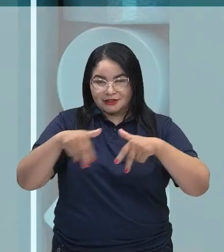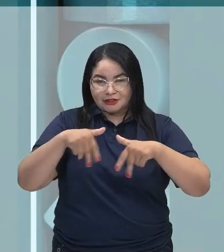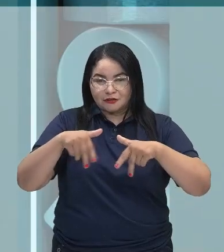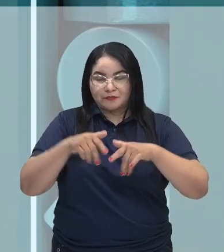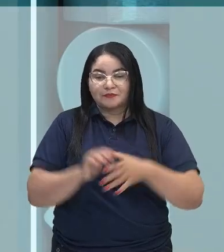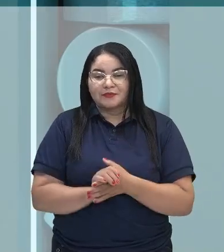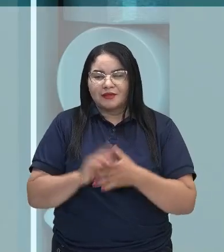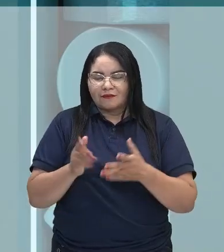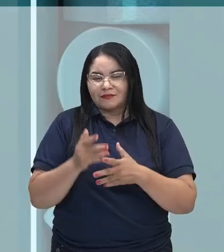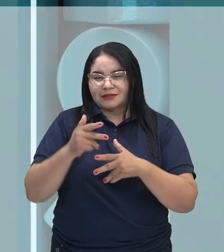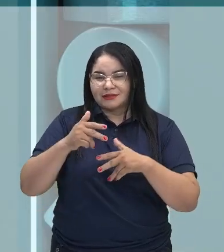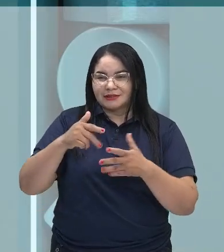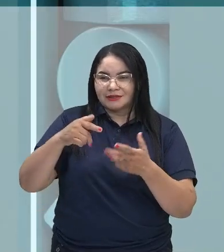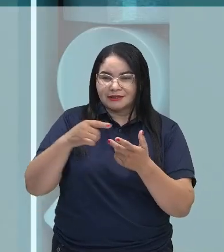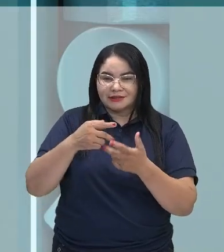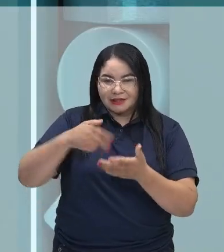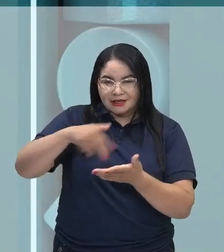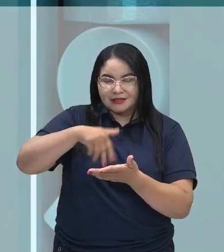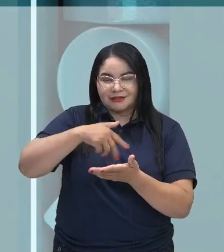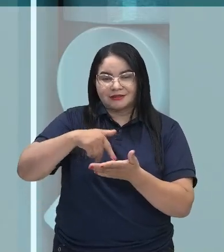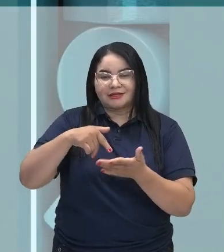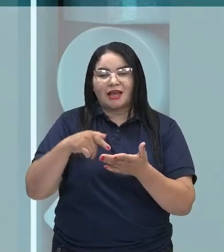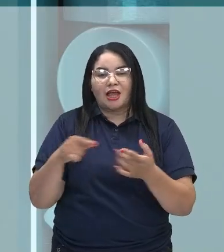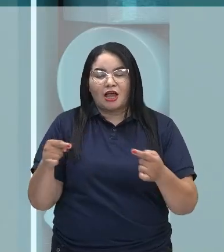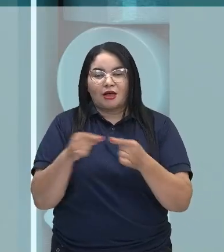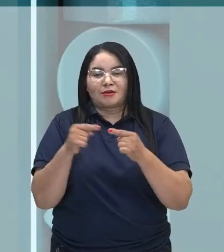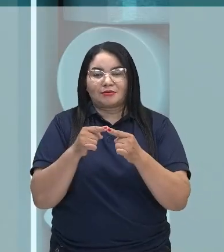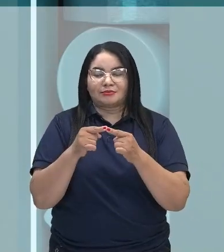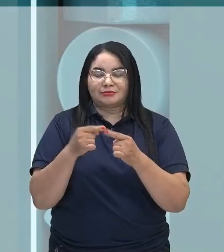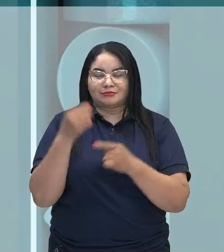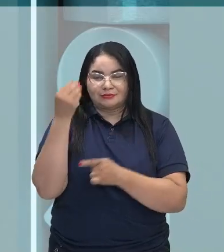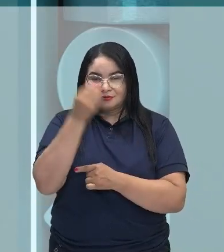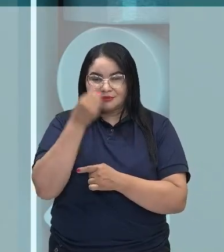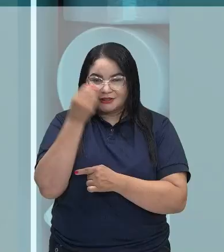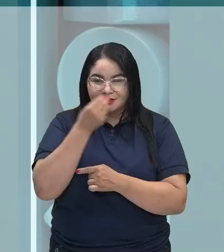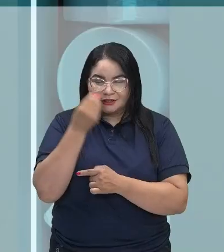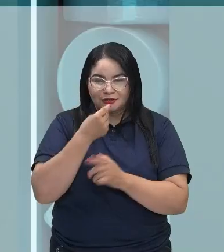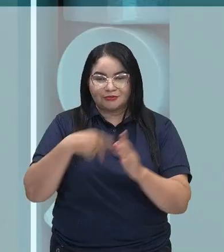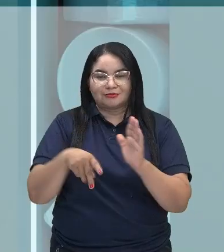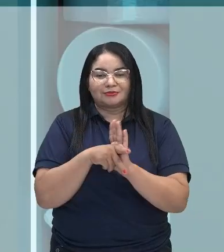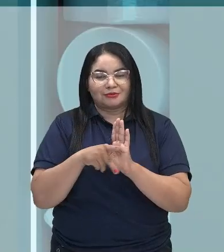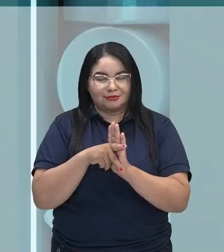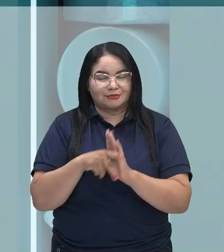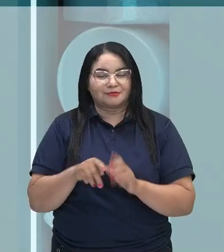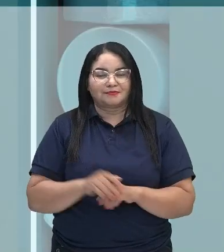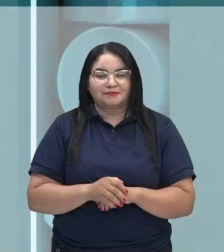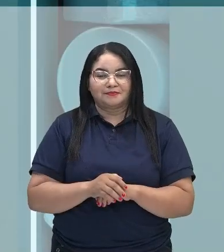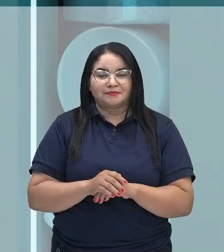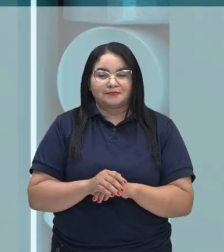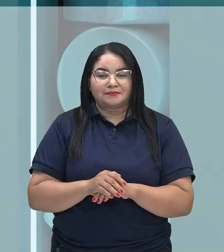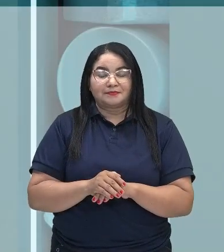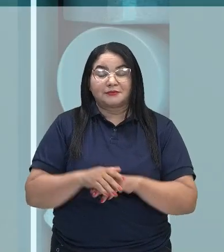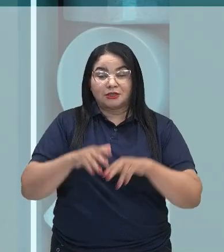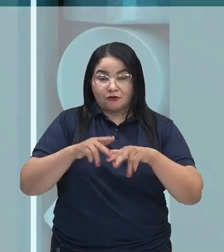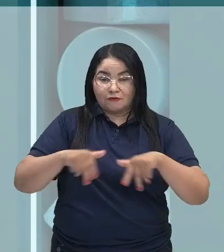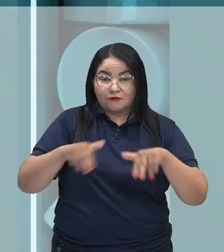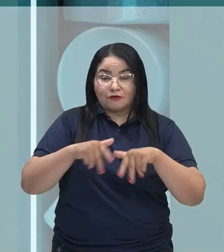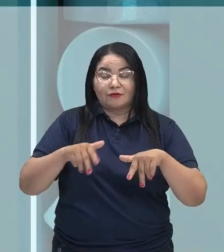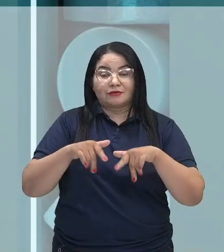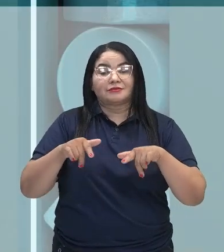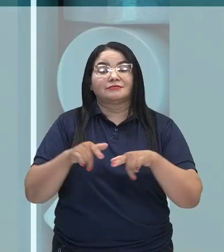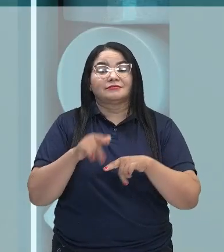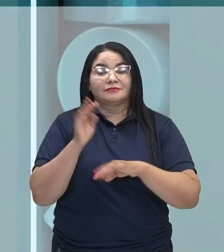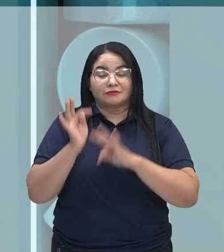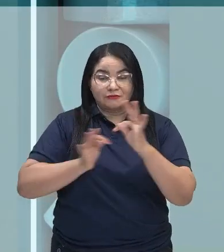cada espetáculo tem uma maquiagem característica. E, por exemplo, as danças folclóricas não deixariam de ter.